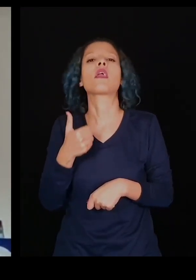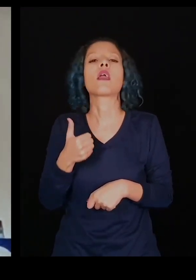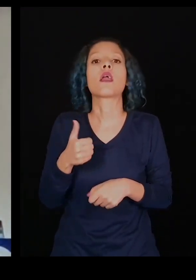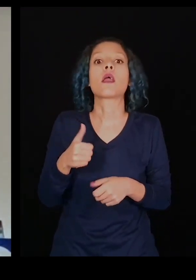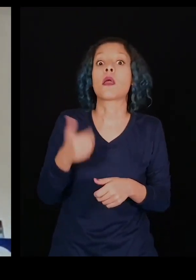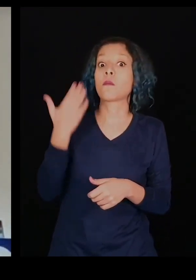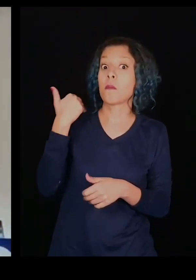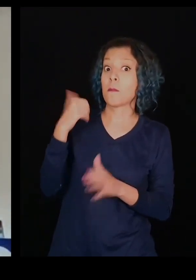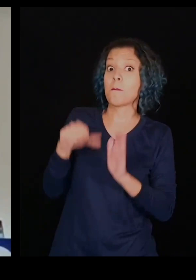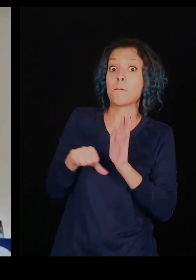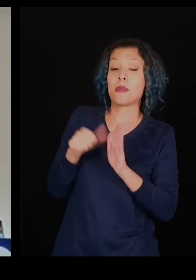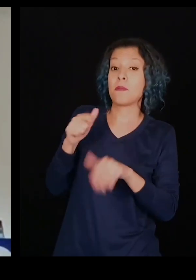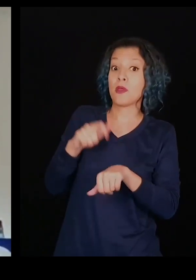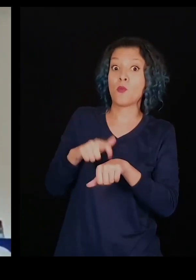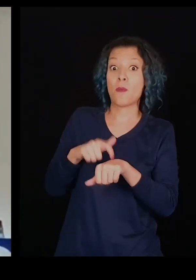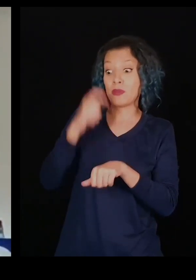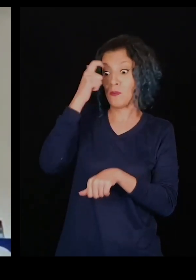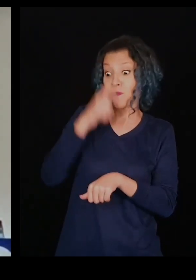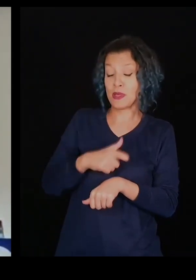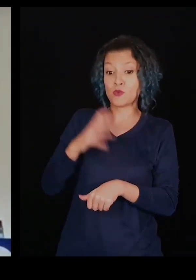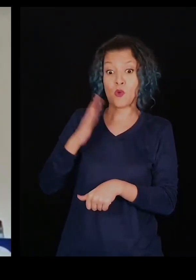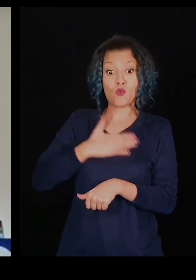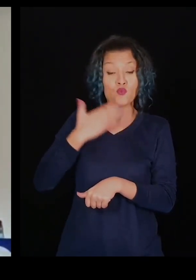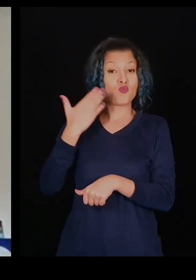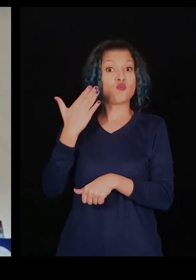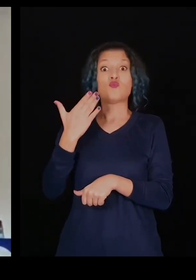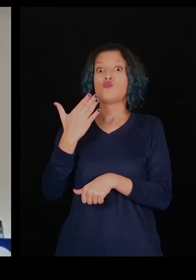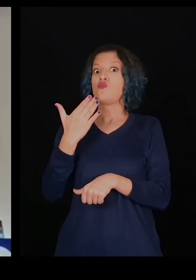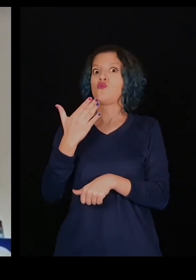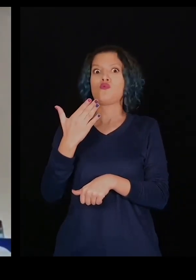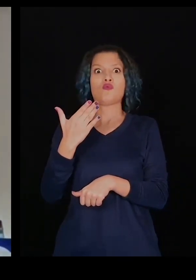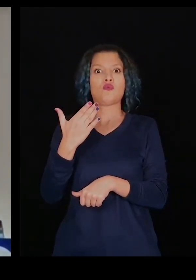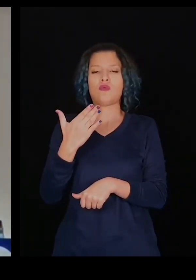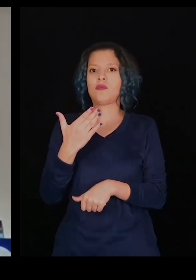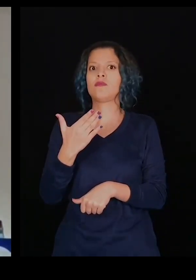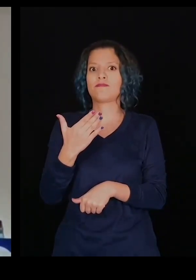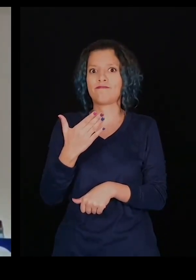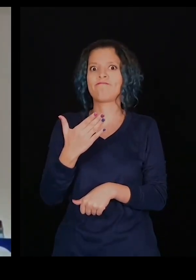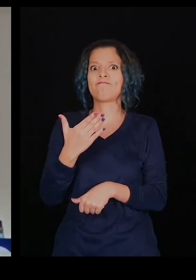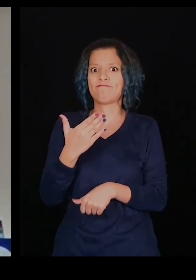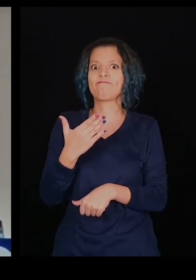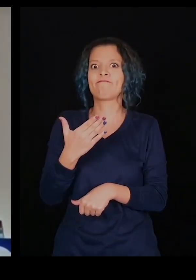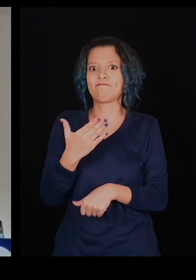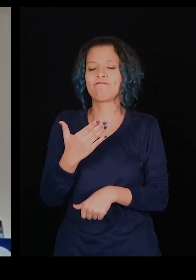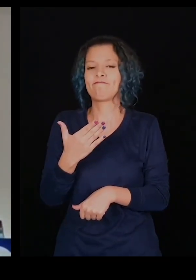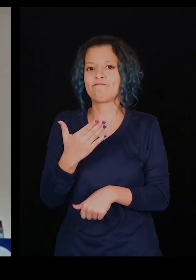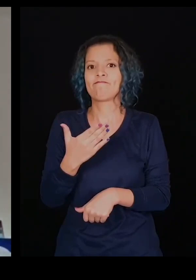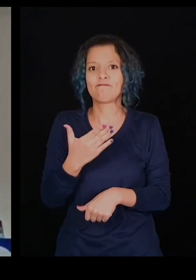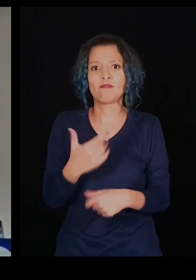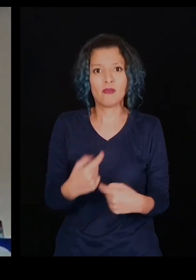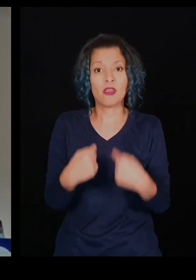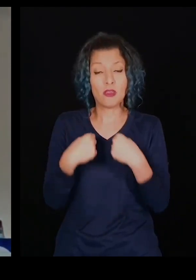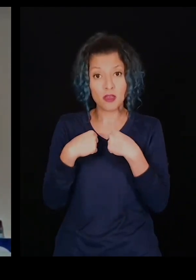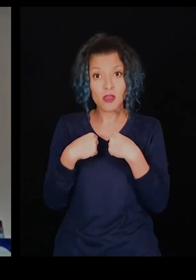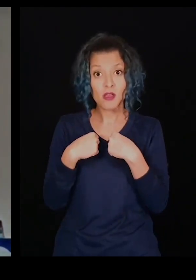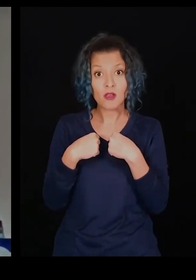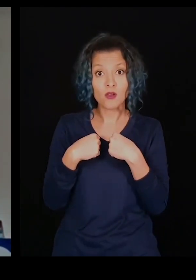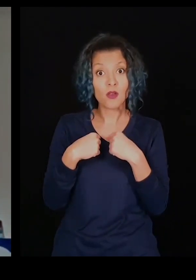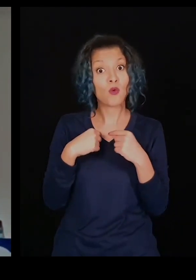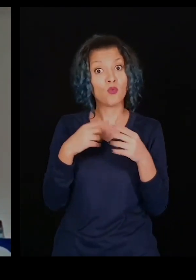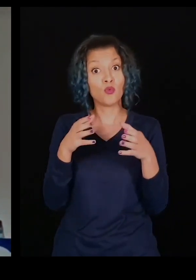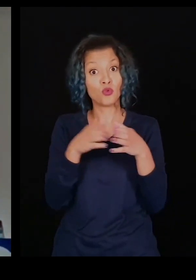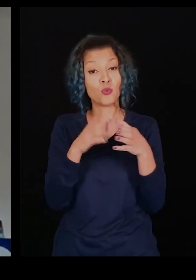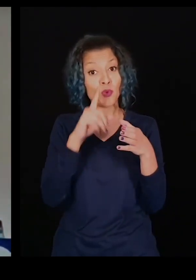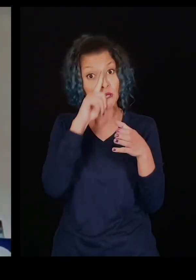pessoalmente. E agora falando pessoalmente, quer dizer, eu faço parte de um dos grupos de risco pela faixa etária, eu